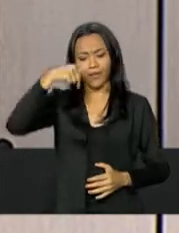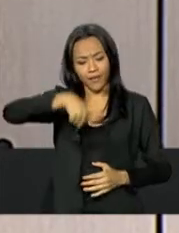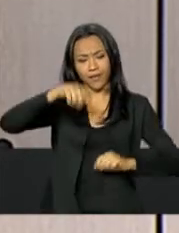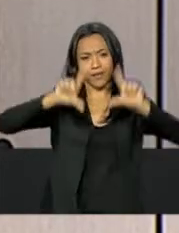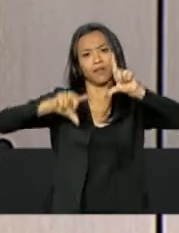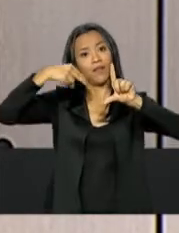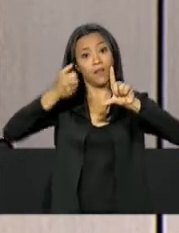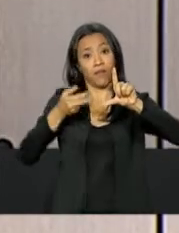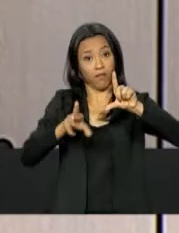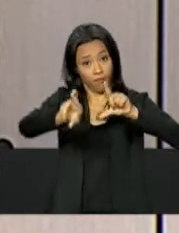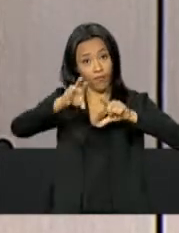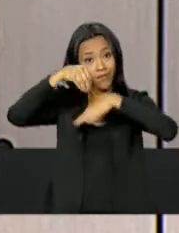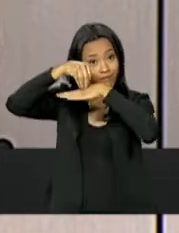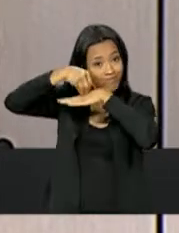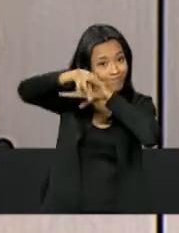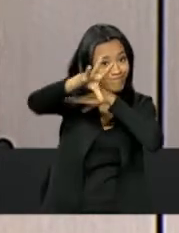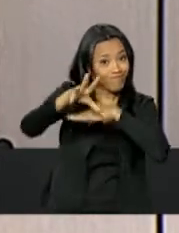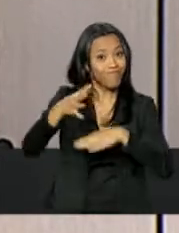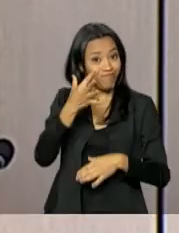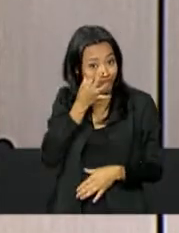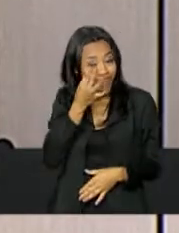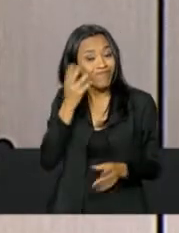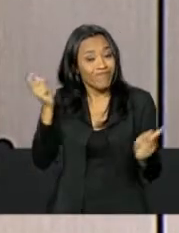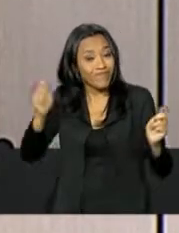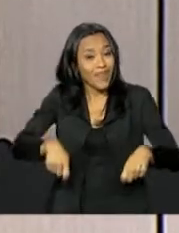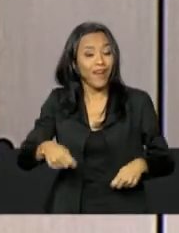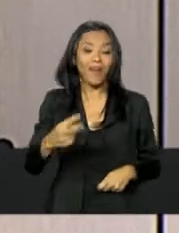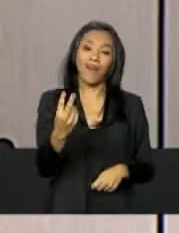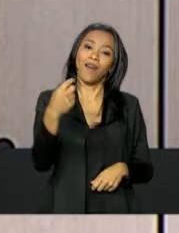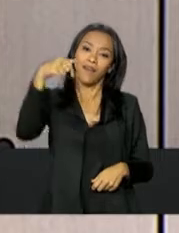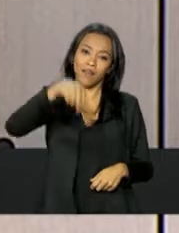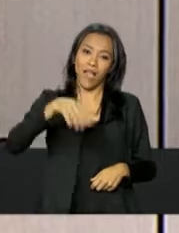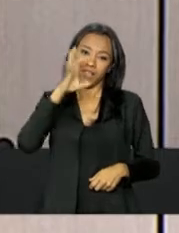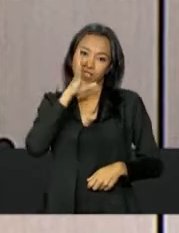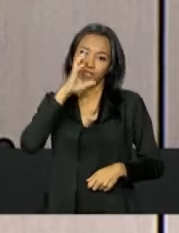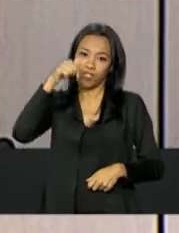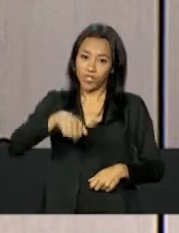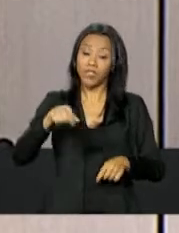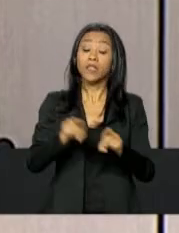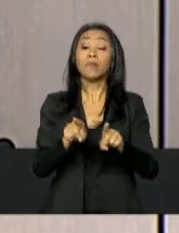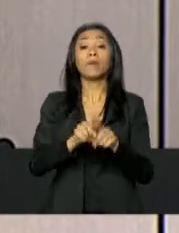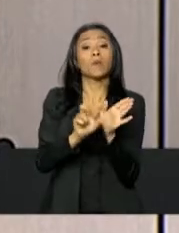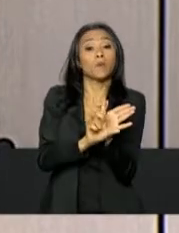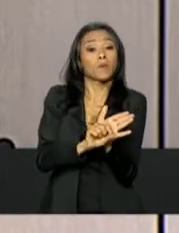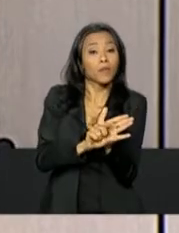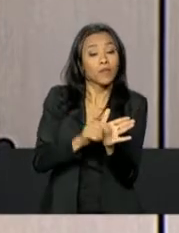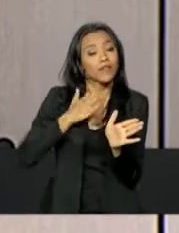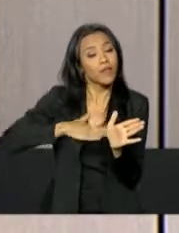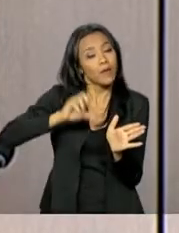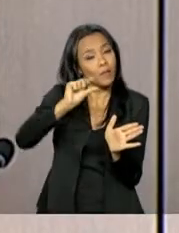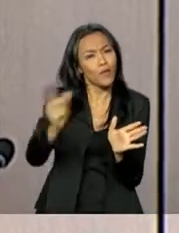NBR transmite ao vivo. Você pode acompanhar também a nossa cobertura pelo Twitter.